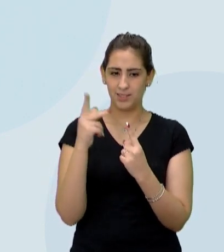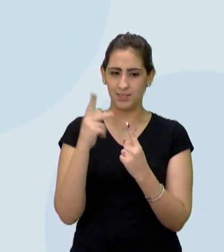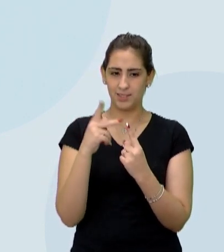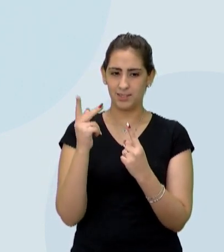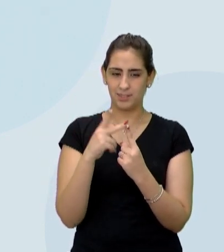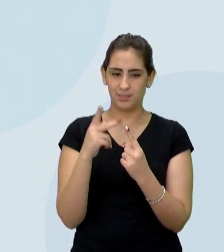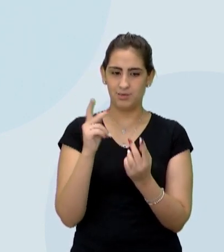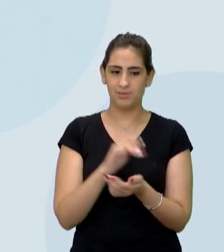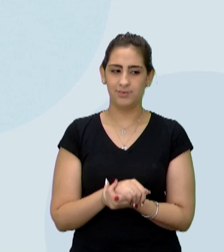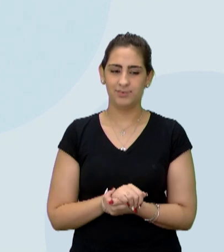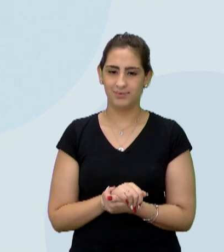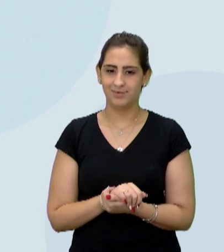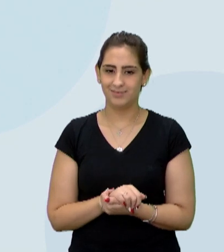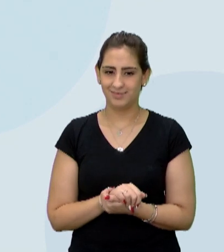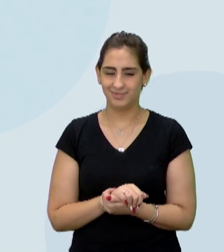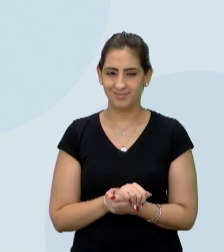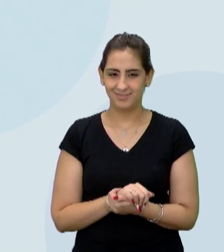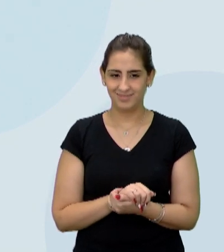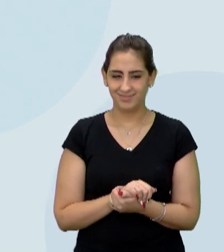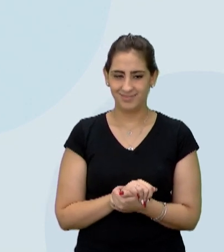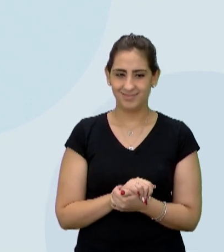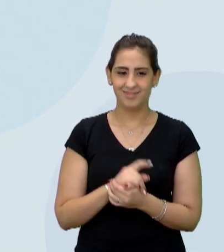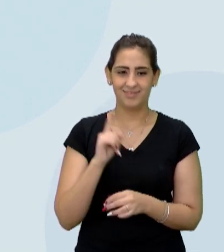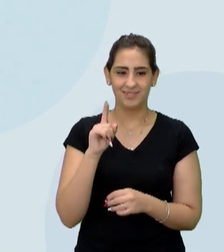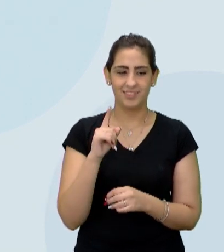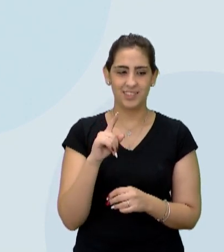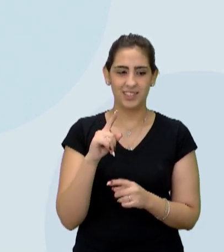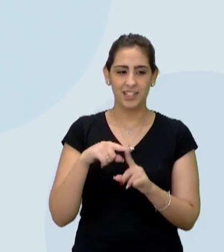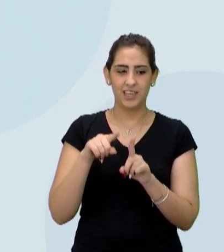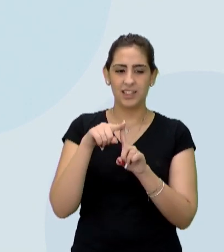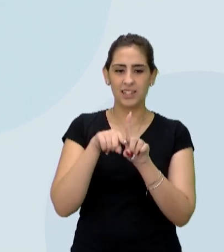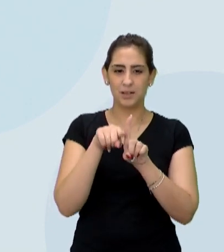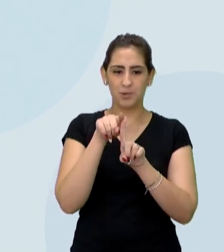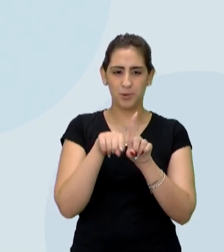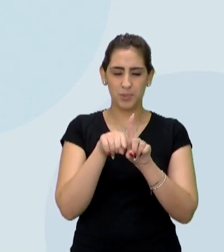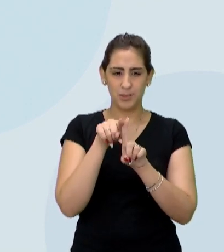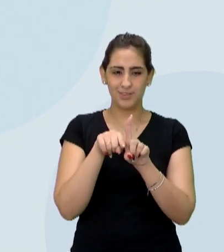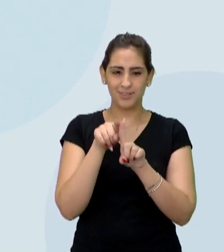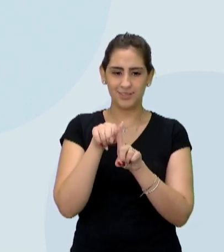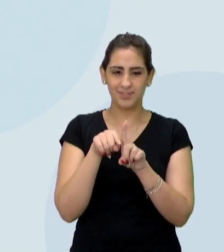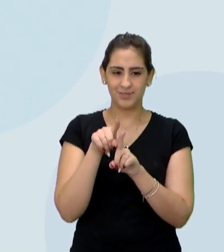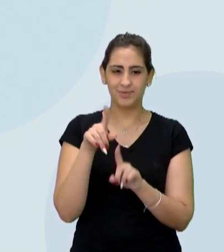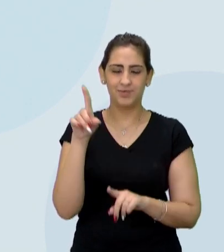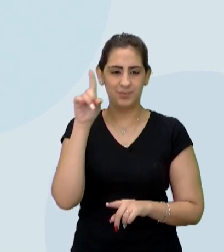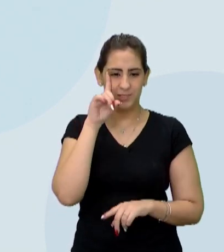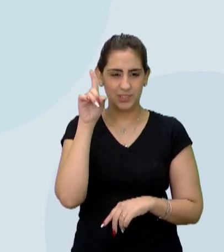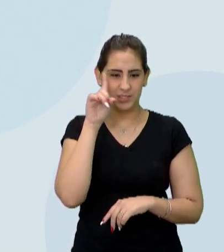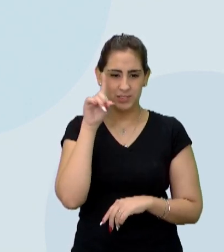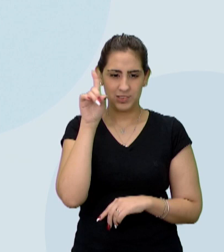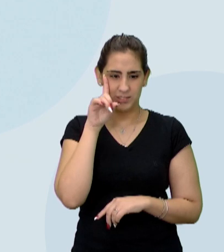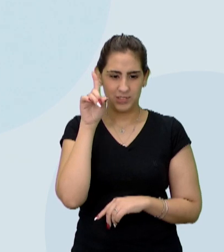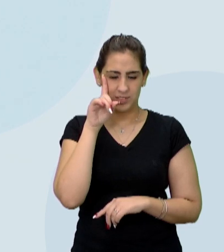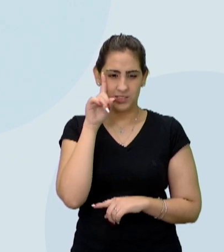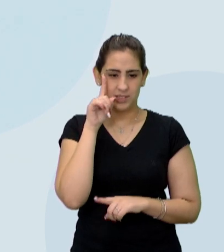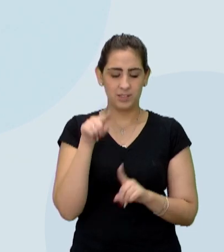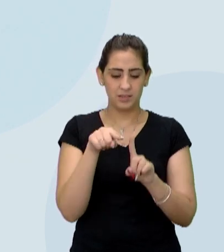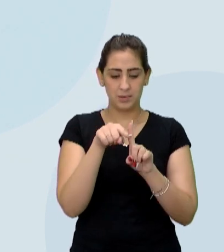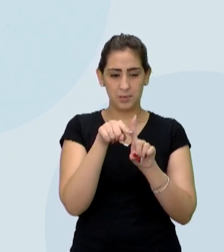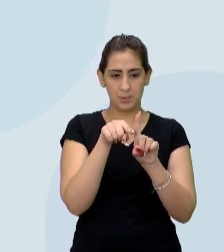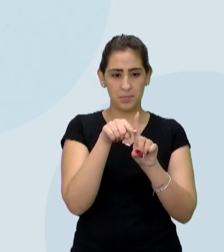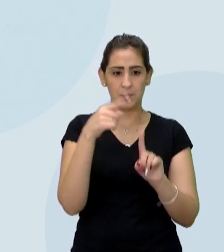potenciação. Então vamos lá. Um termômetro, em certo momento do dia, marcava uma temperatura de